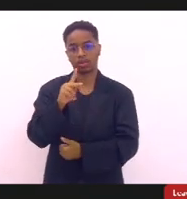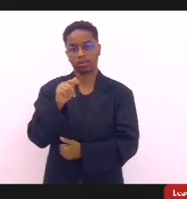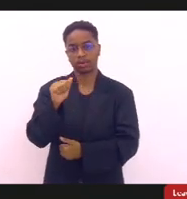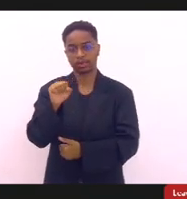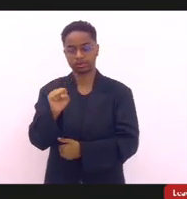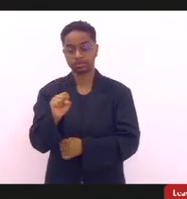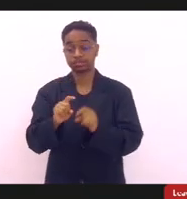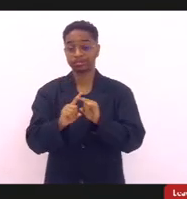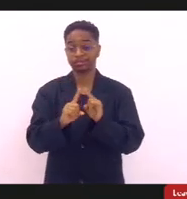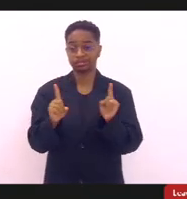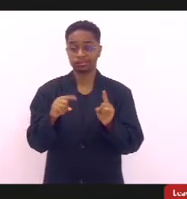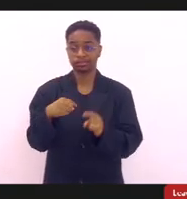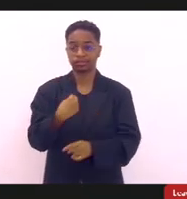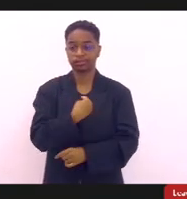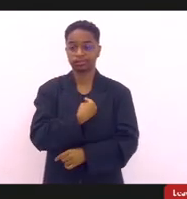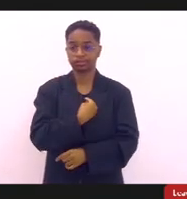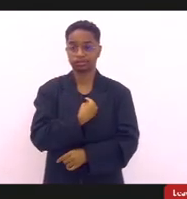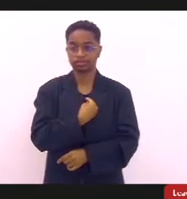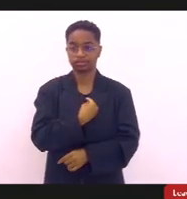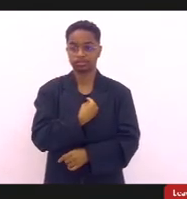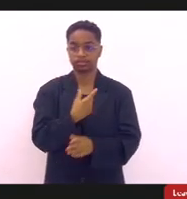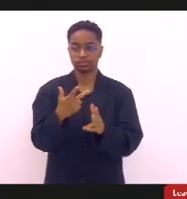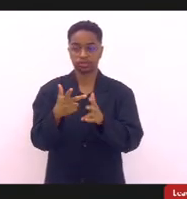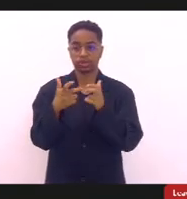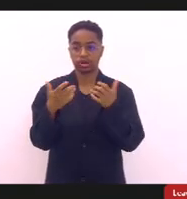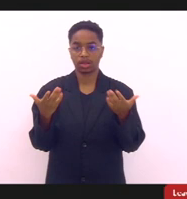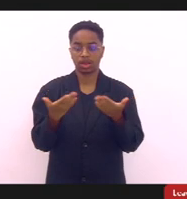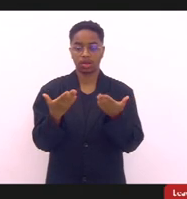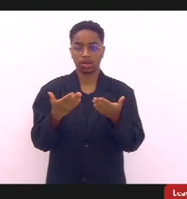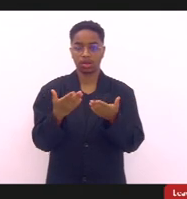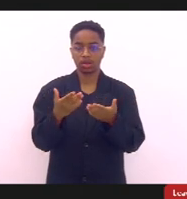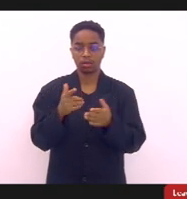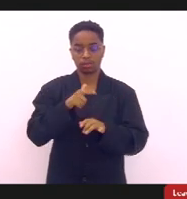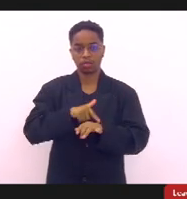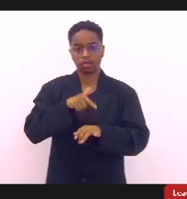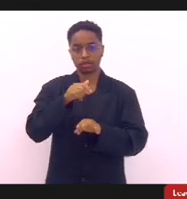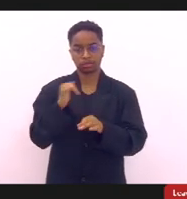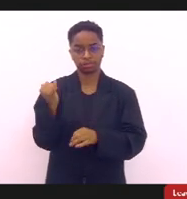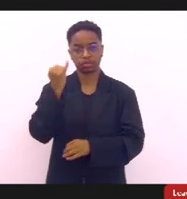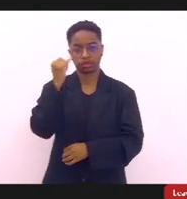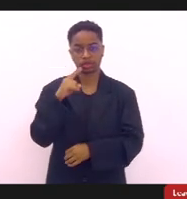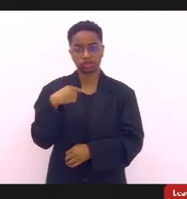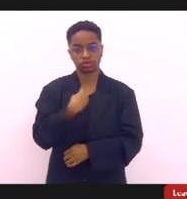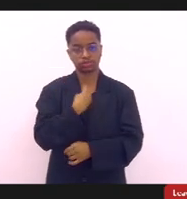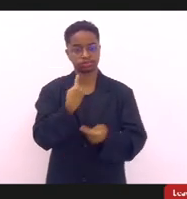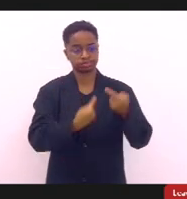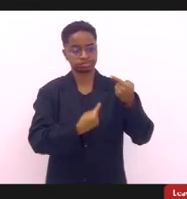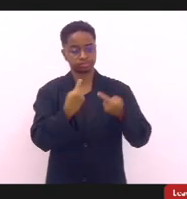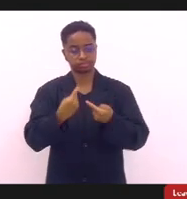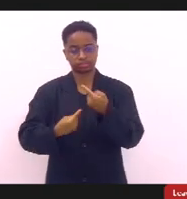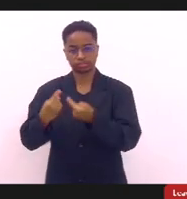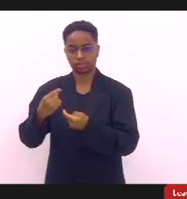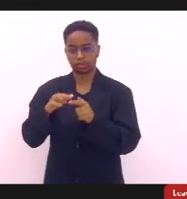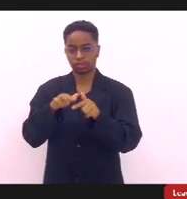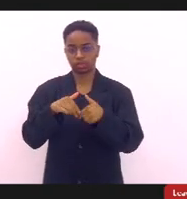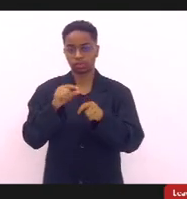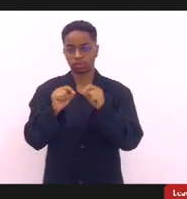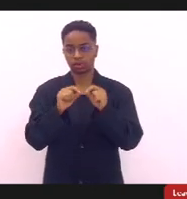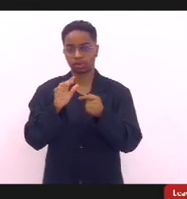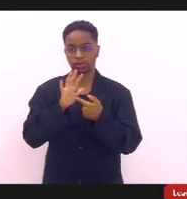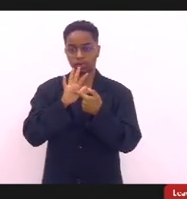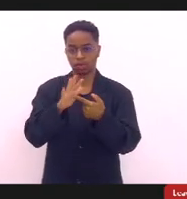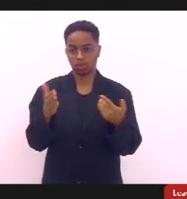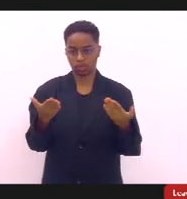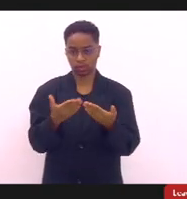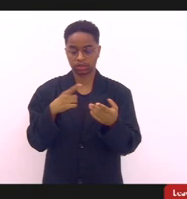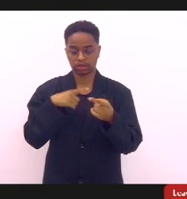mas a gente vê como um bom momento a gente abrir essa discussão a partir do que a gente vai apresentar aqui no final, com